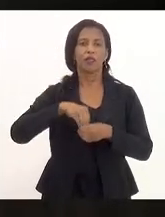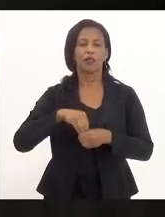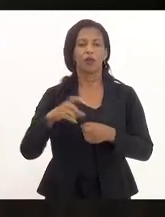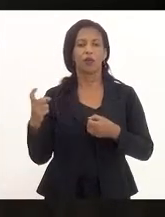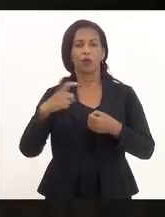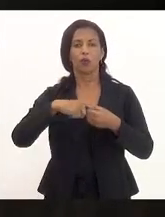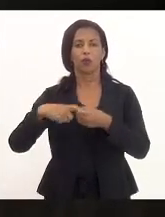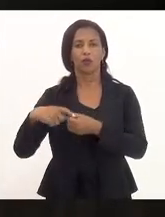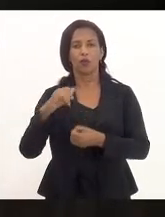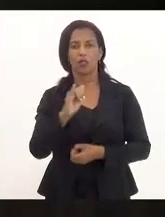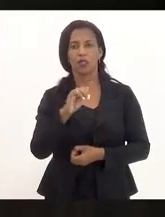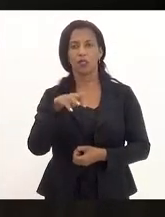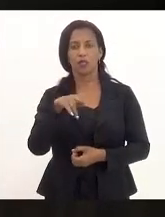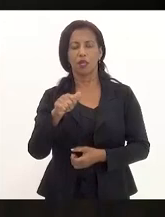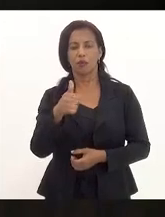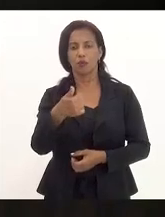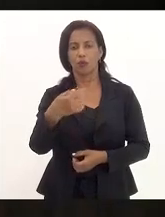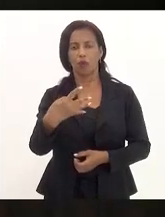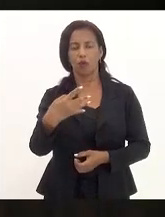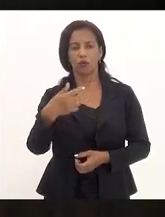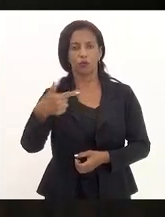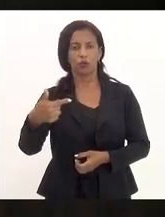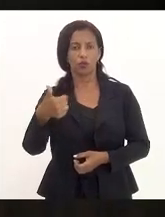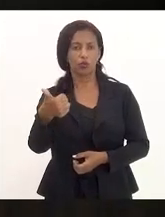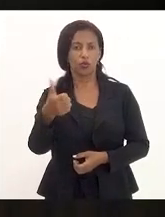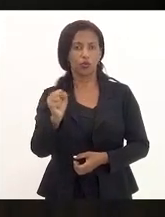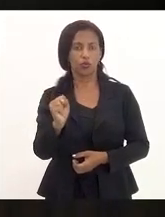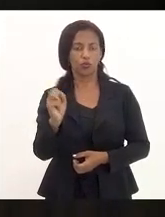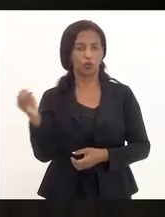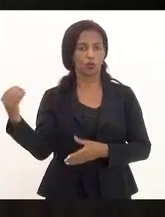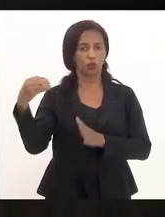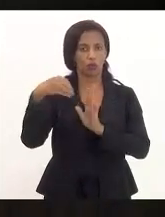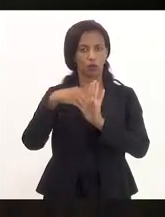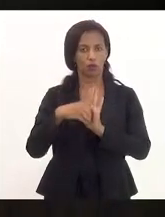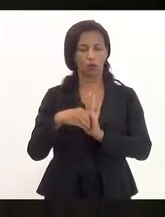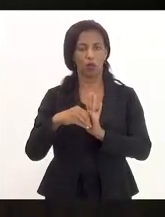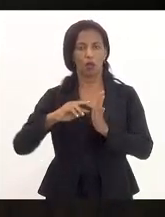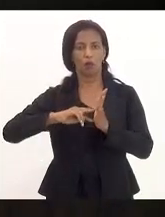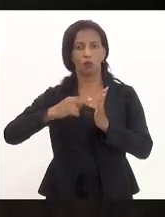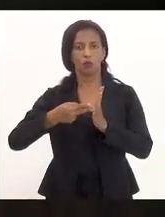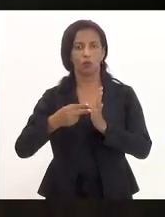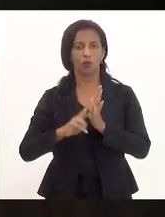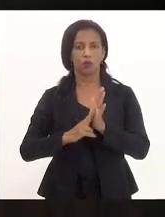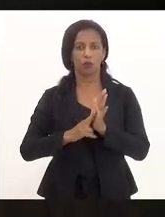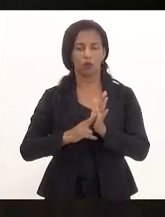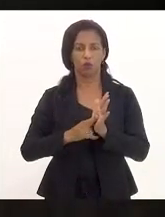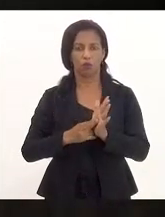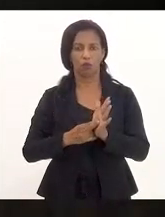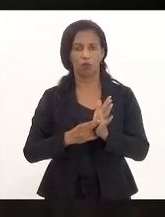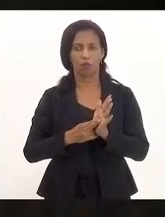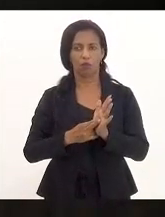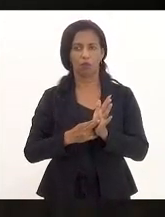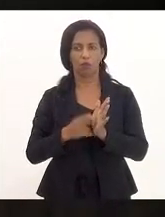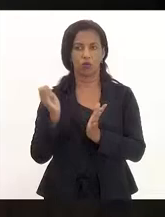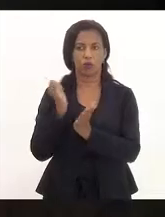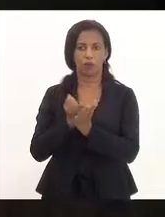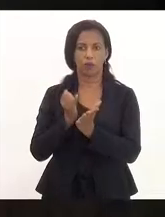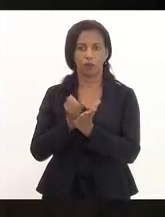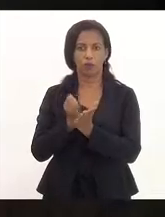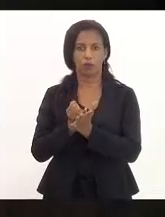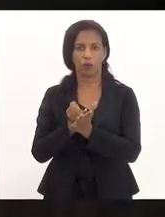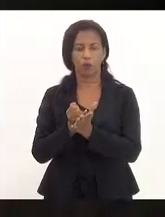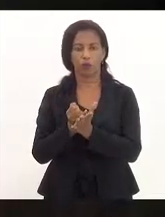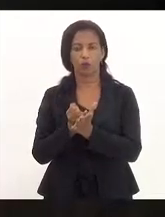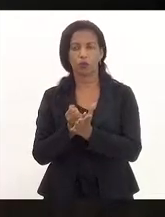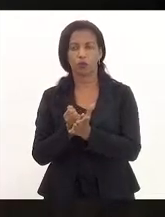convênio ICMS 142, de 18, introduz alterações no regulamento do imposto sobre operações